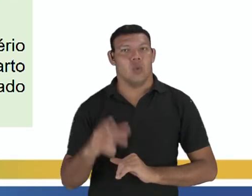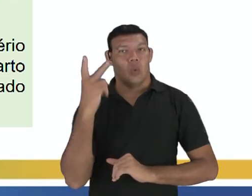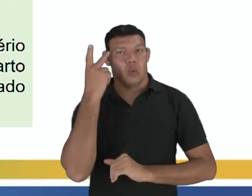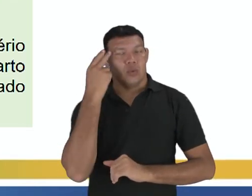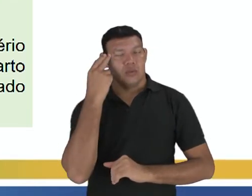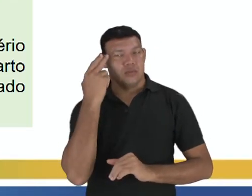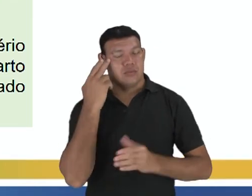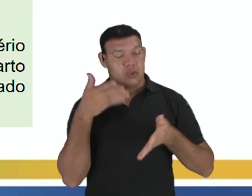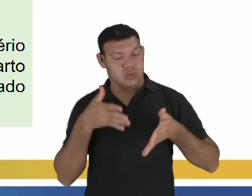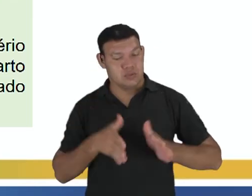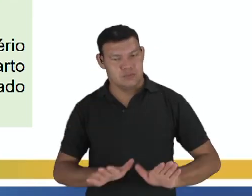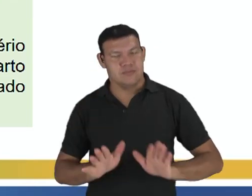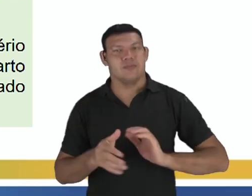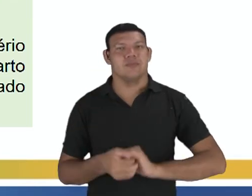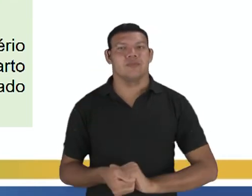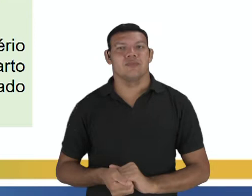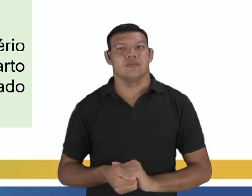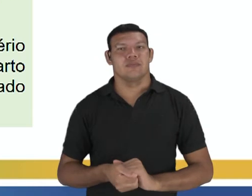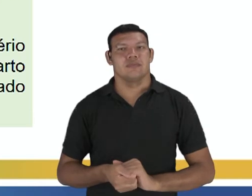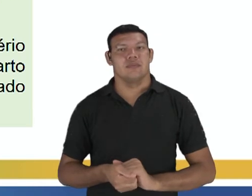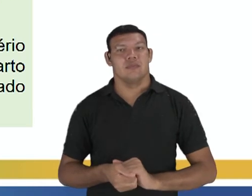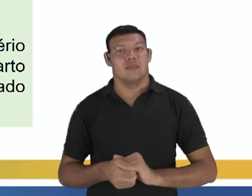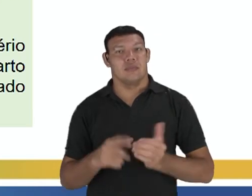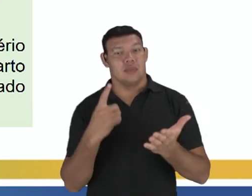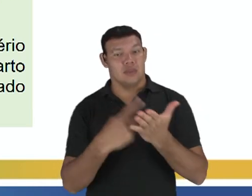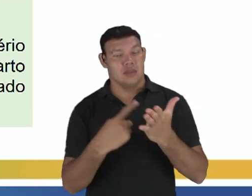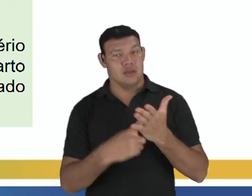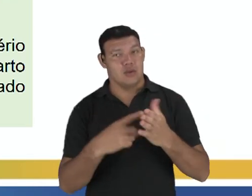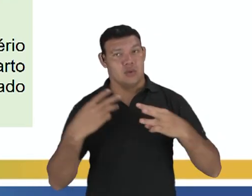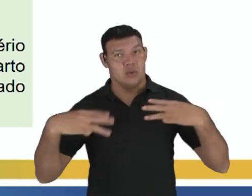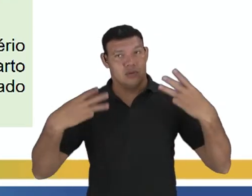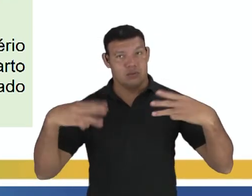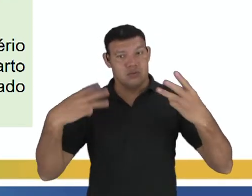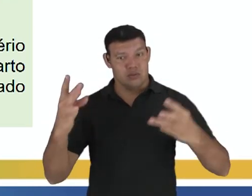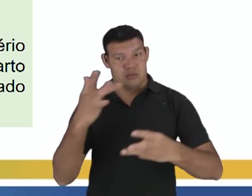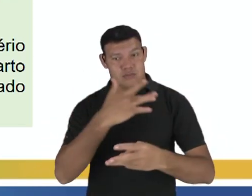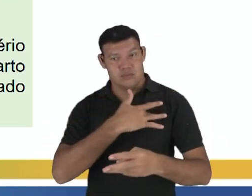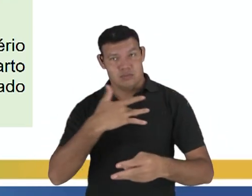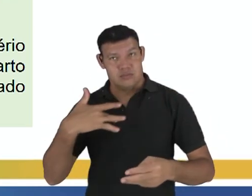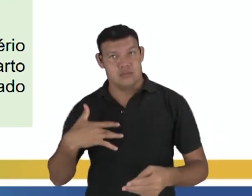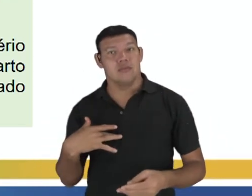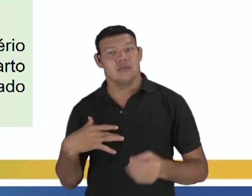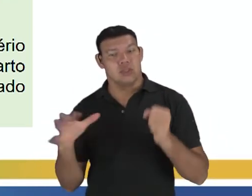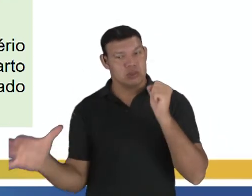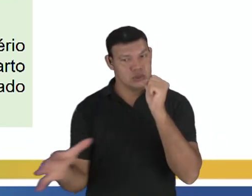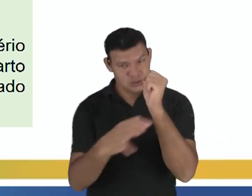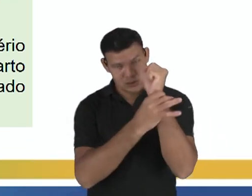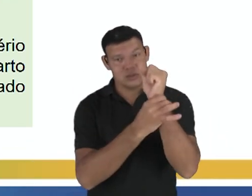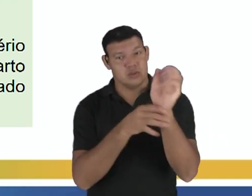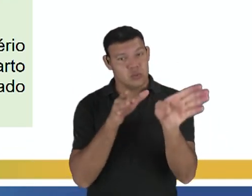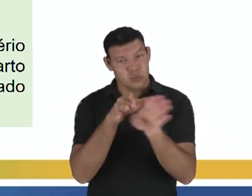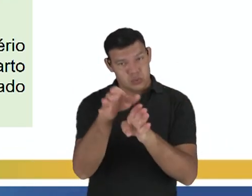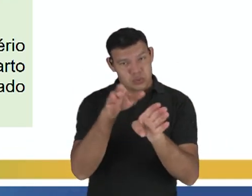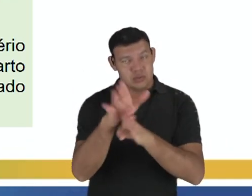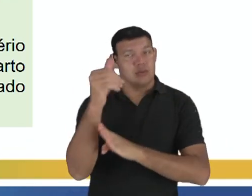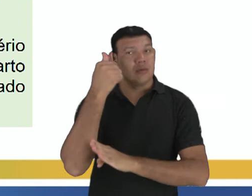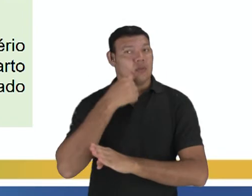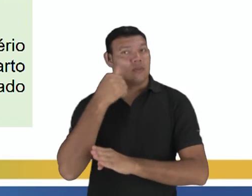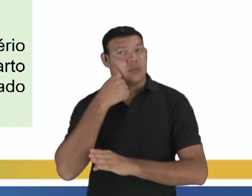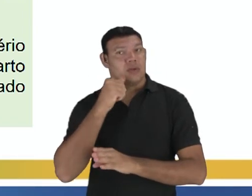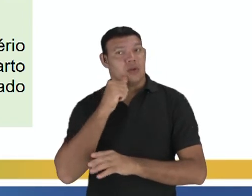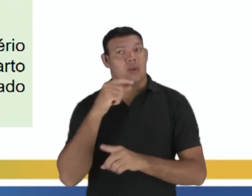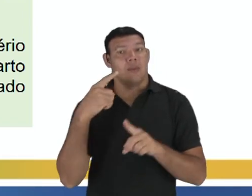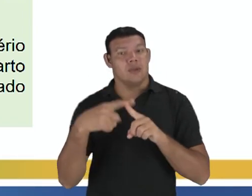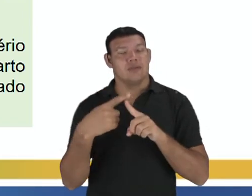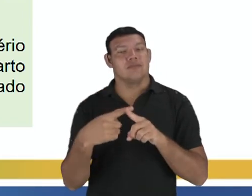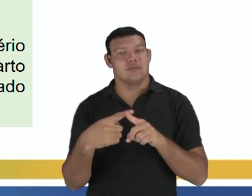natural tá esse é o parto Aqui de acordo com o Ministério da Saúde ele é o parto mais seguro e aconselhado para as mulheres tá porque